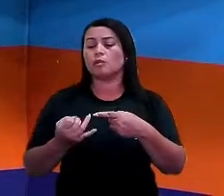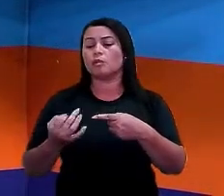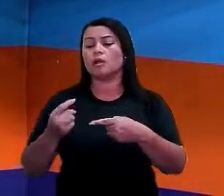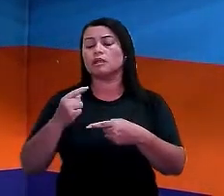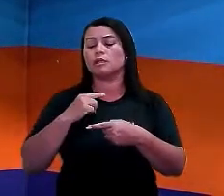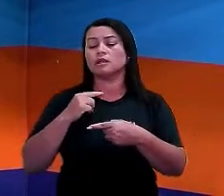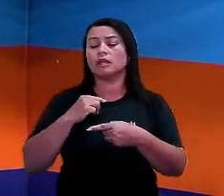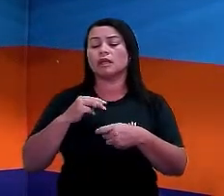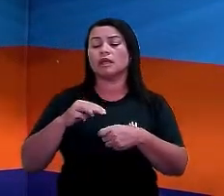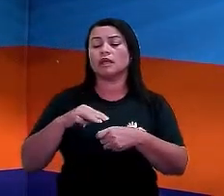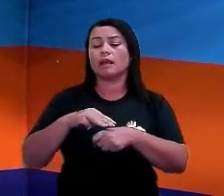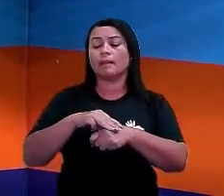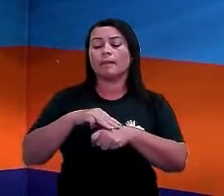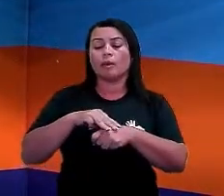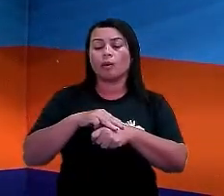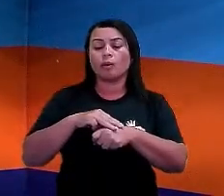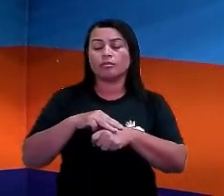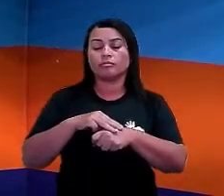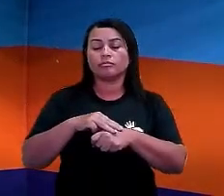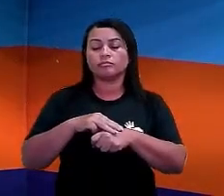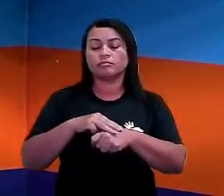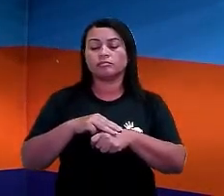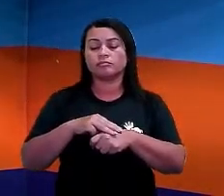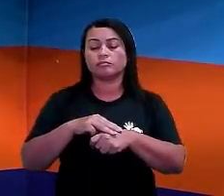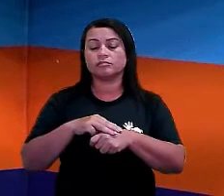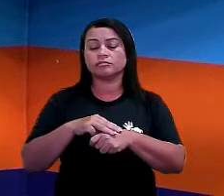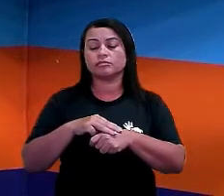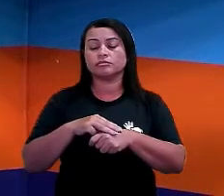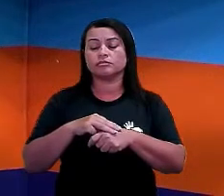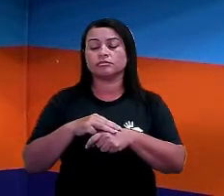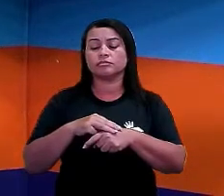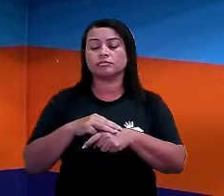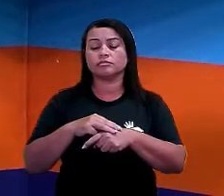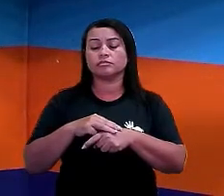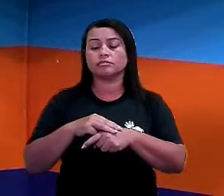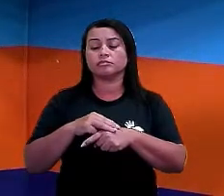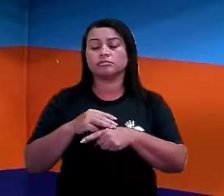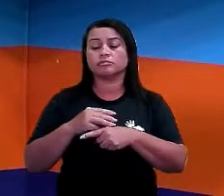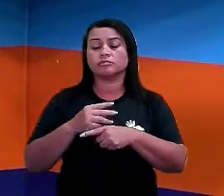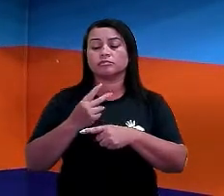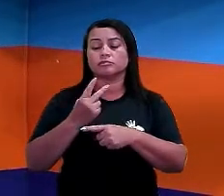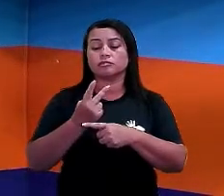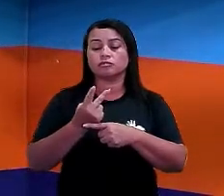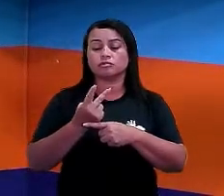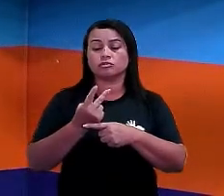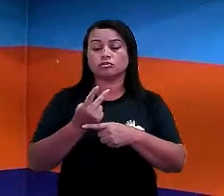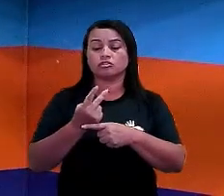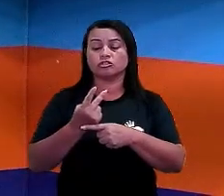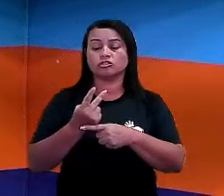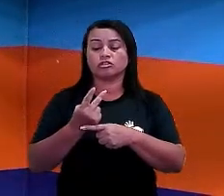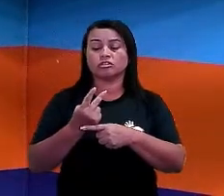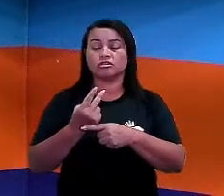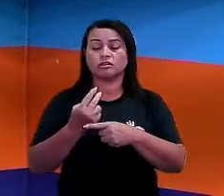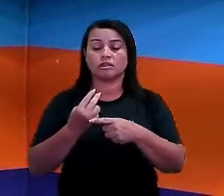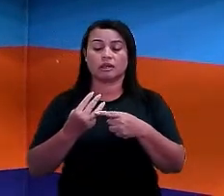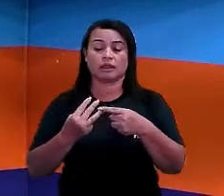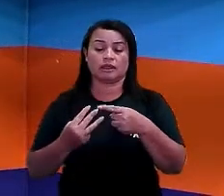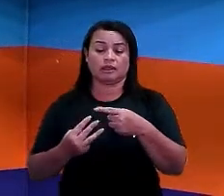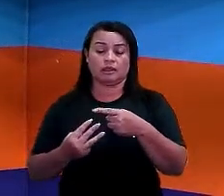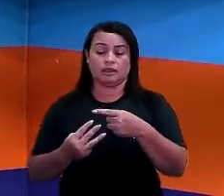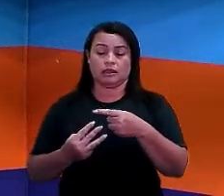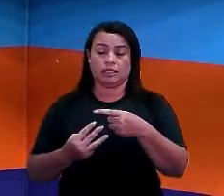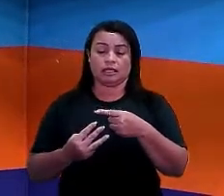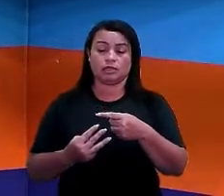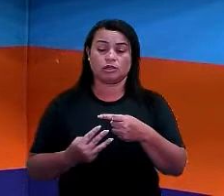marrom? 2. Então, como é que vai ficar? Vai ficar 2/3, né? Porque o 3 é